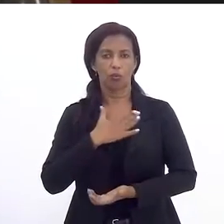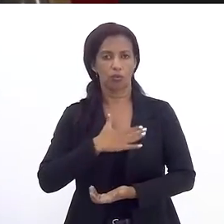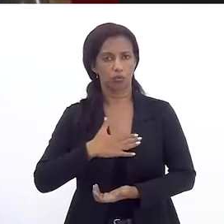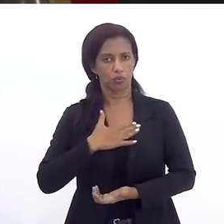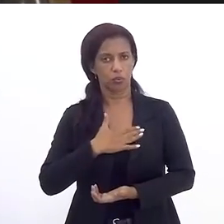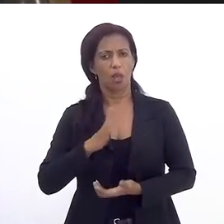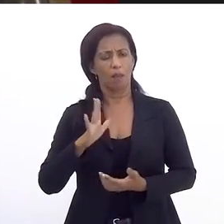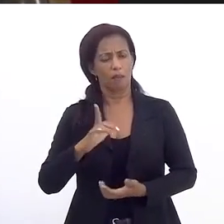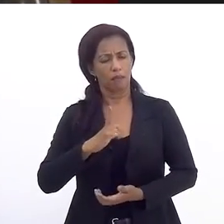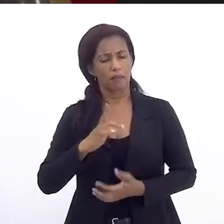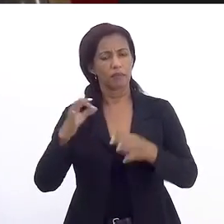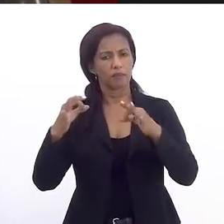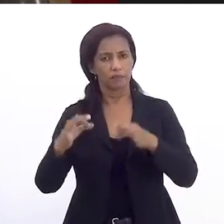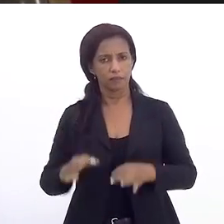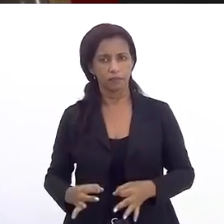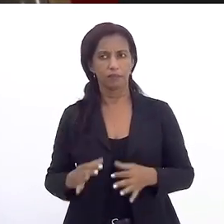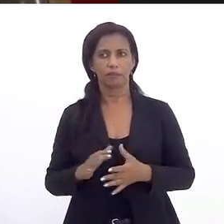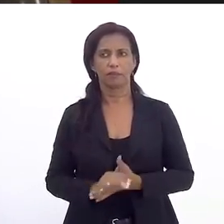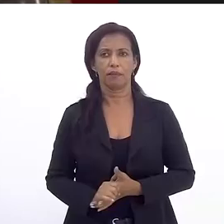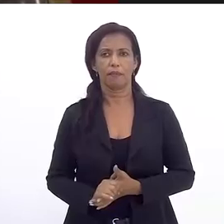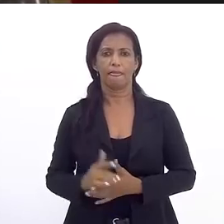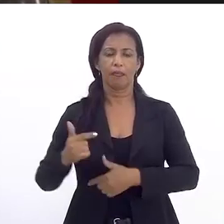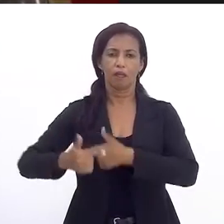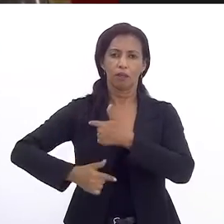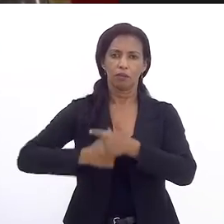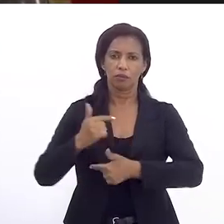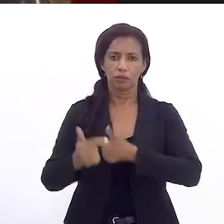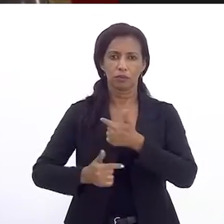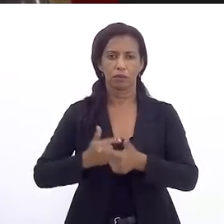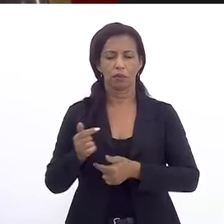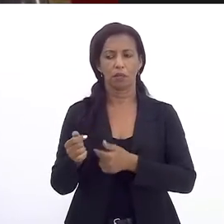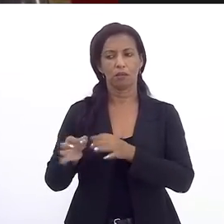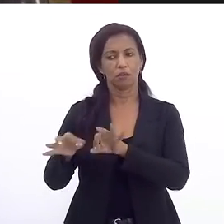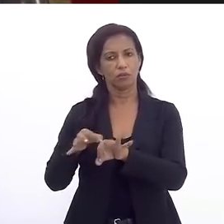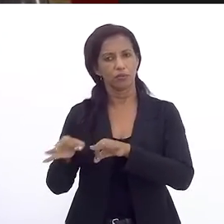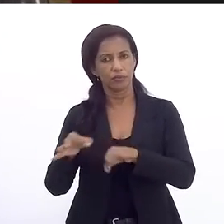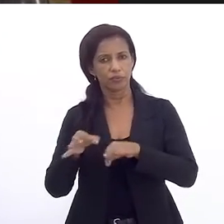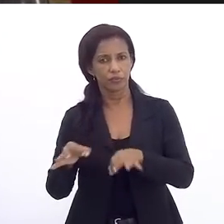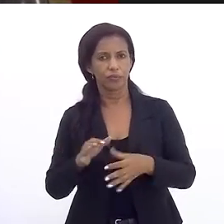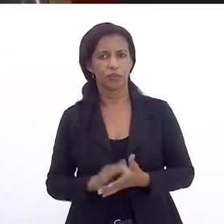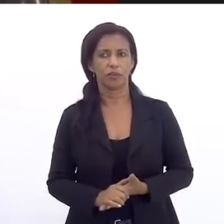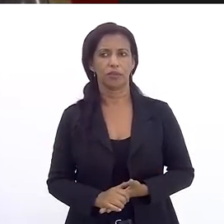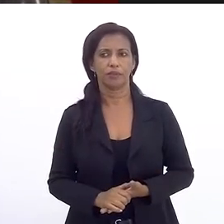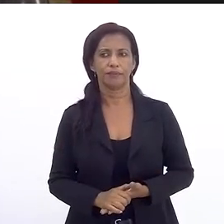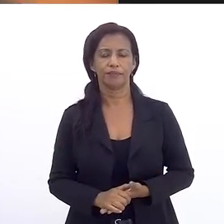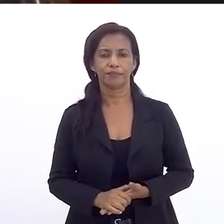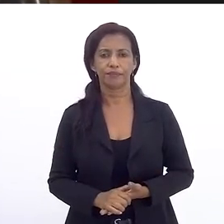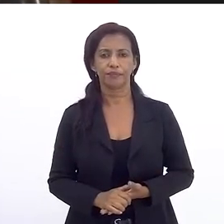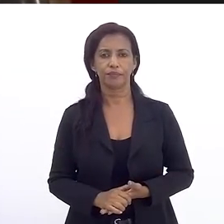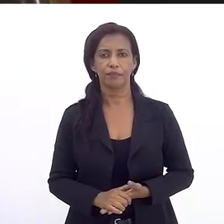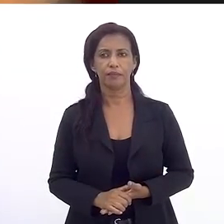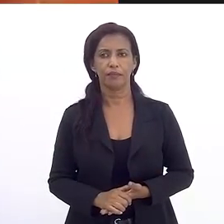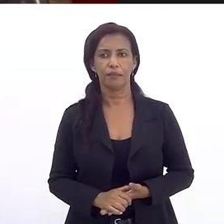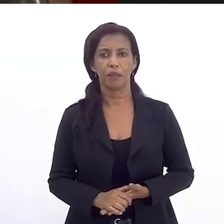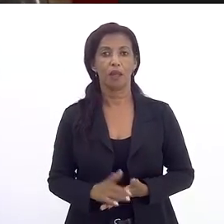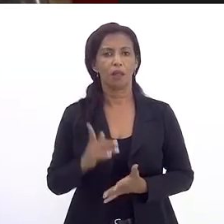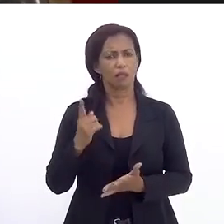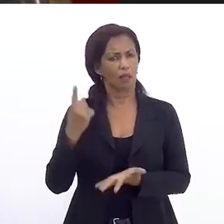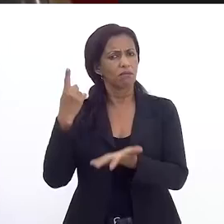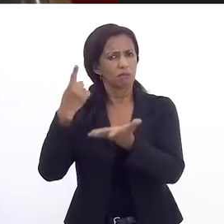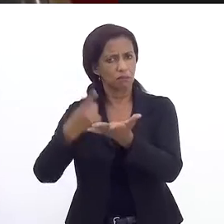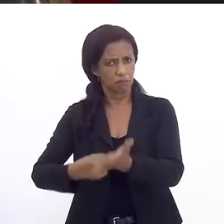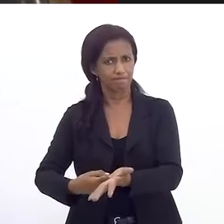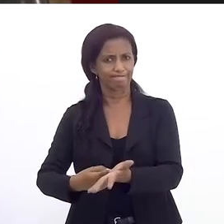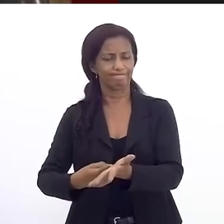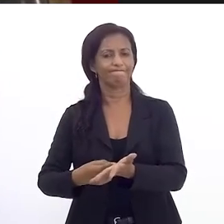tentar fazer isso da melhor maneira possível. Eu sei que a gente não conseguiu atender a todos como gostariam,